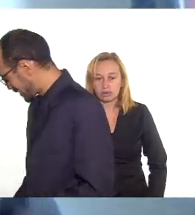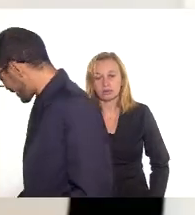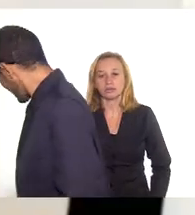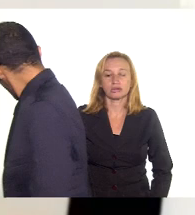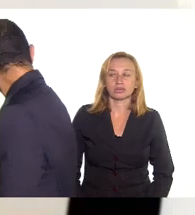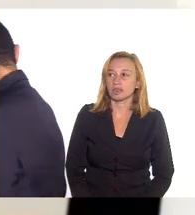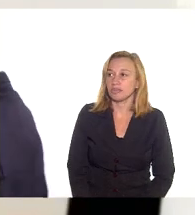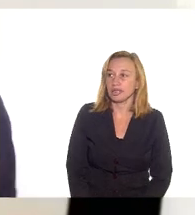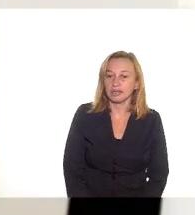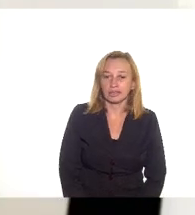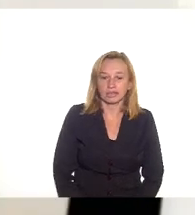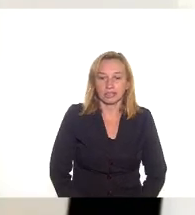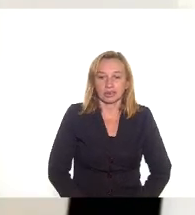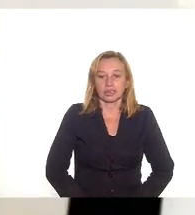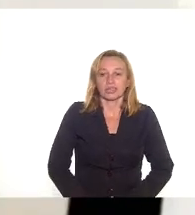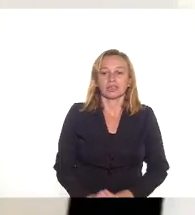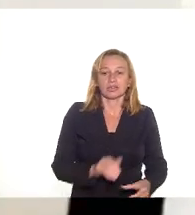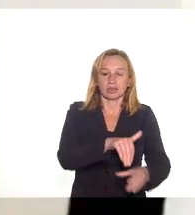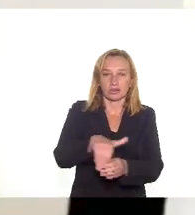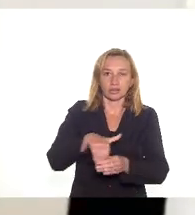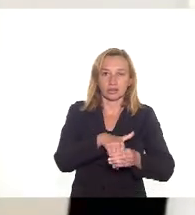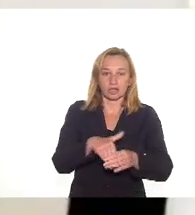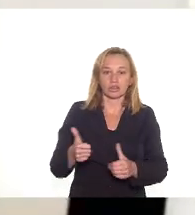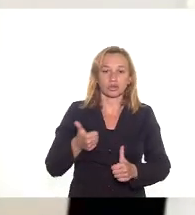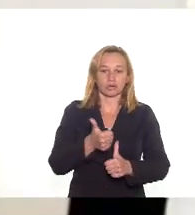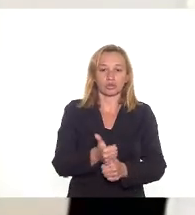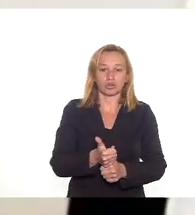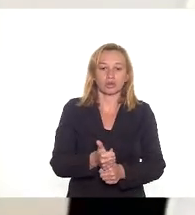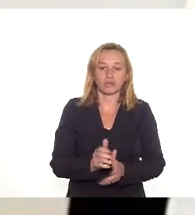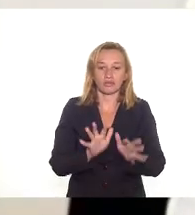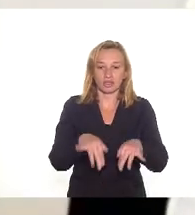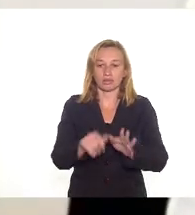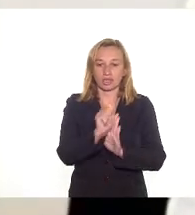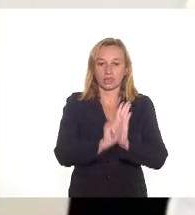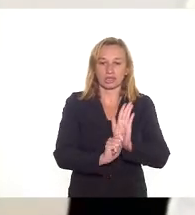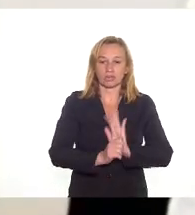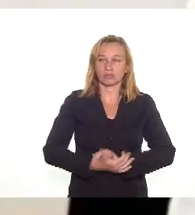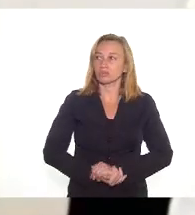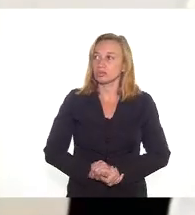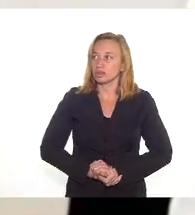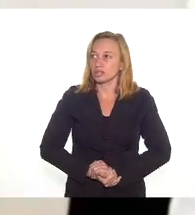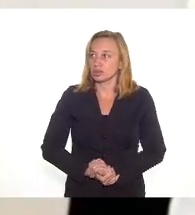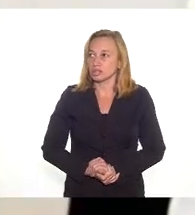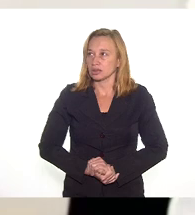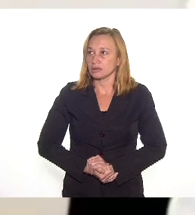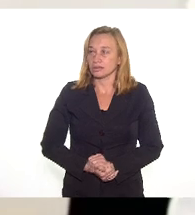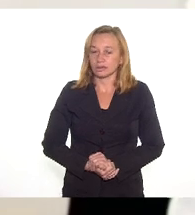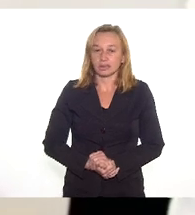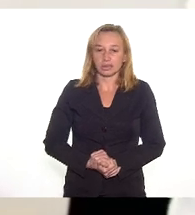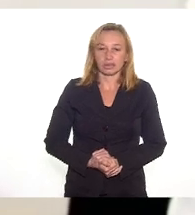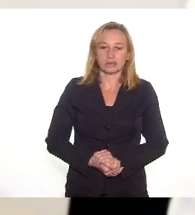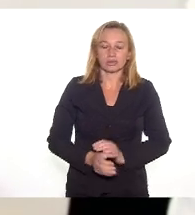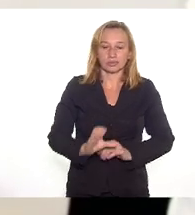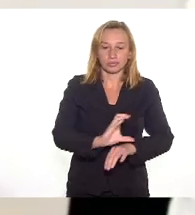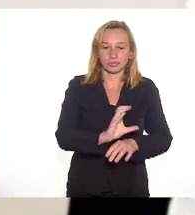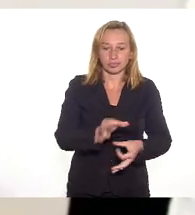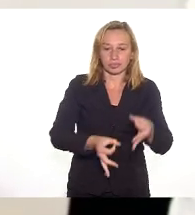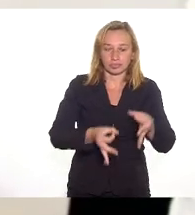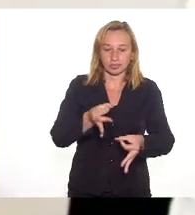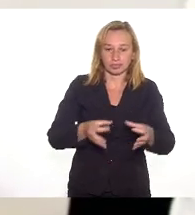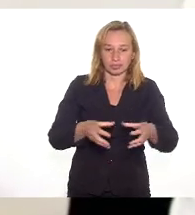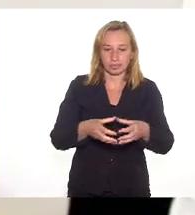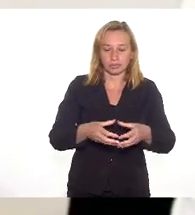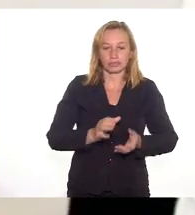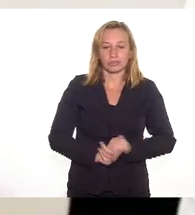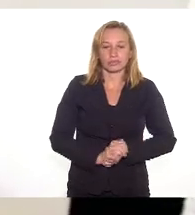Então, em votação, o substitutivo com forma final de redação da Comissão de Constituição e Justiça. Se os que